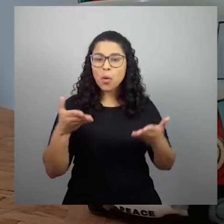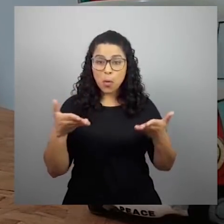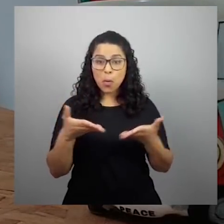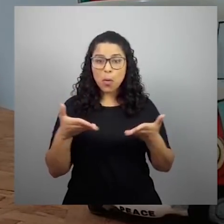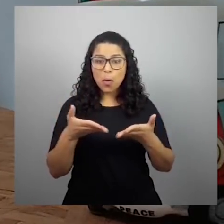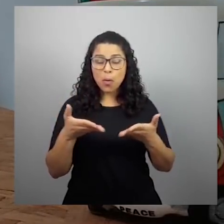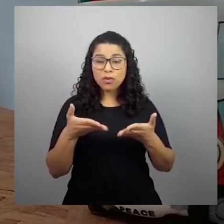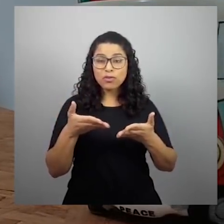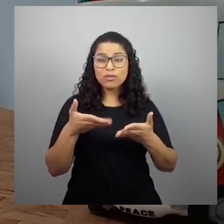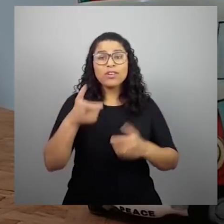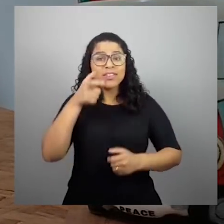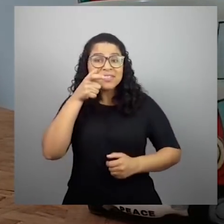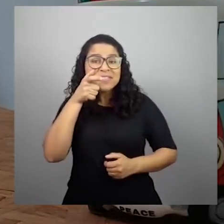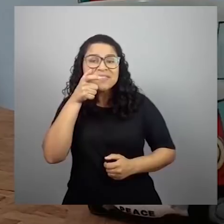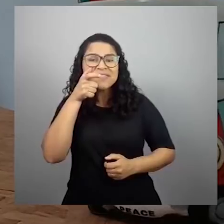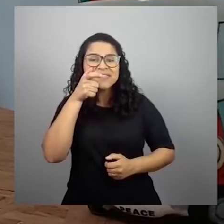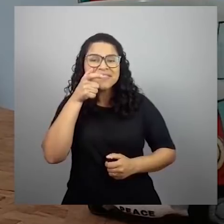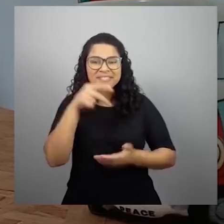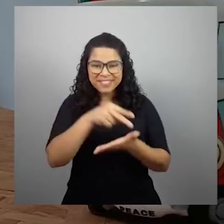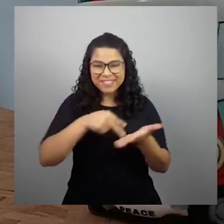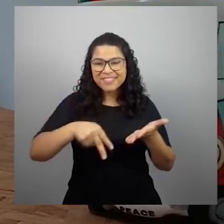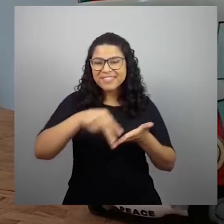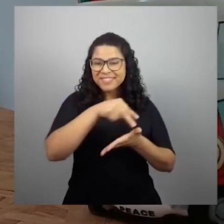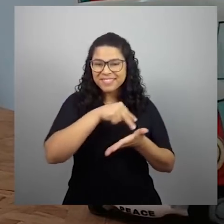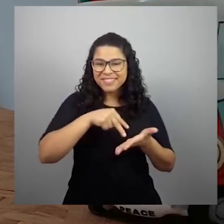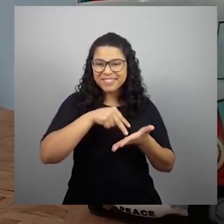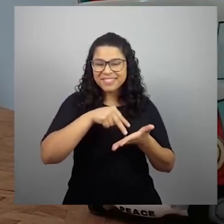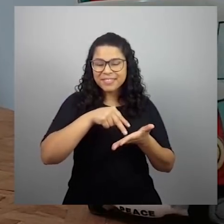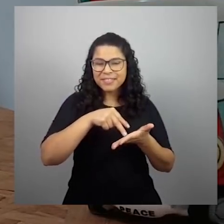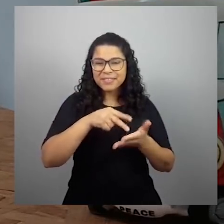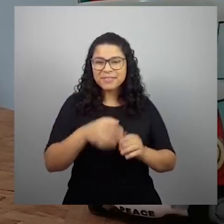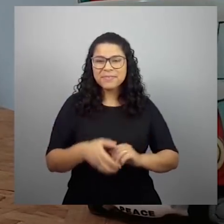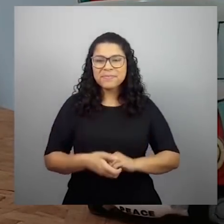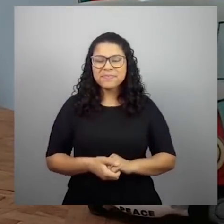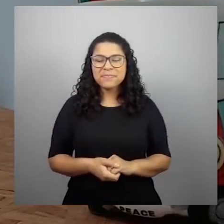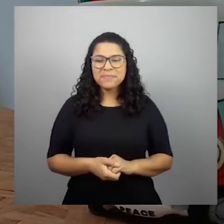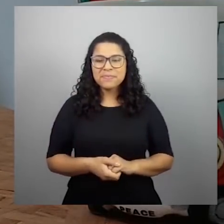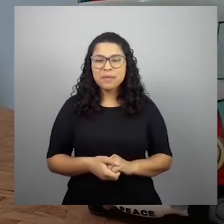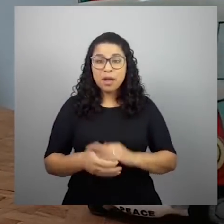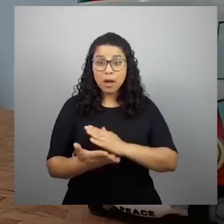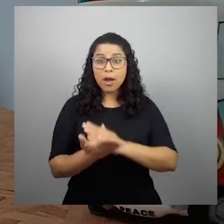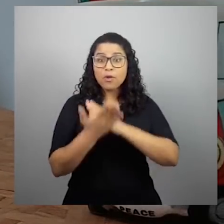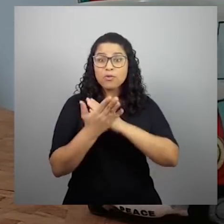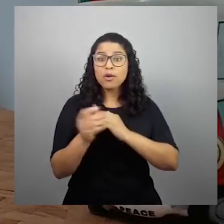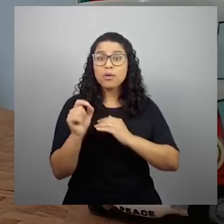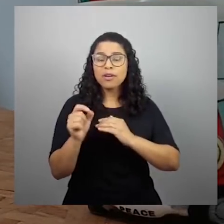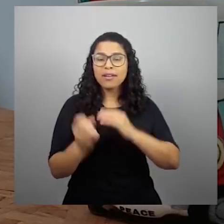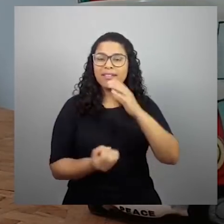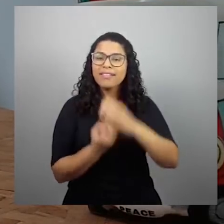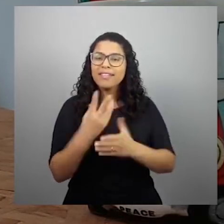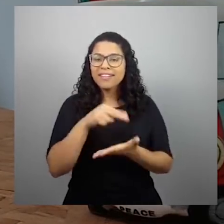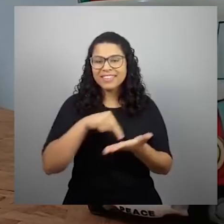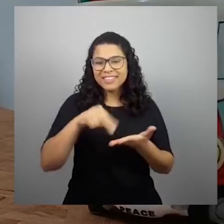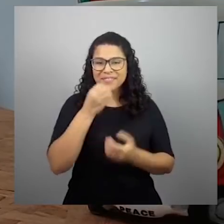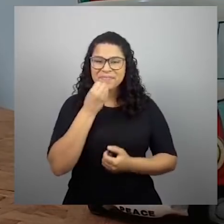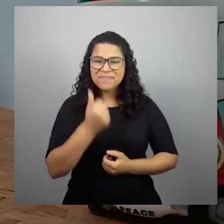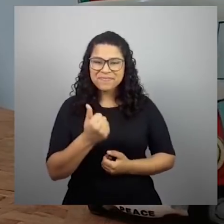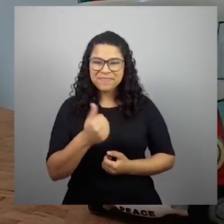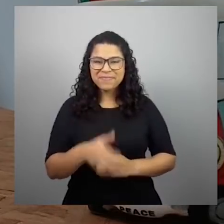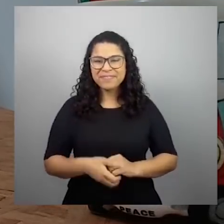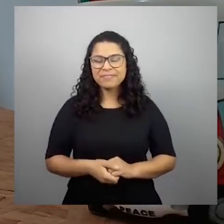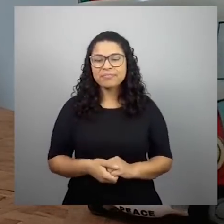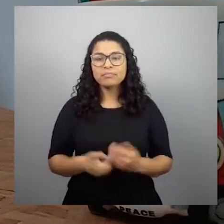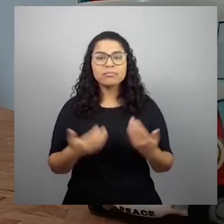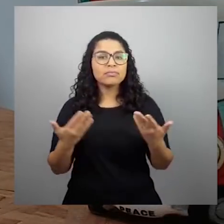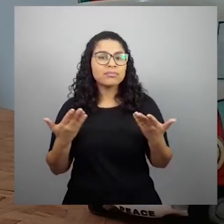dos trechinhos dos espetáculos que a gente viu hoje, né? Também para inspirar a criação da dança de vocês aí. Tudo